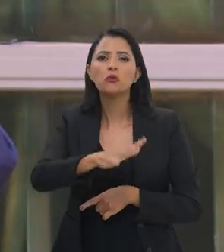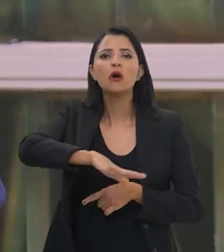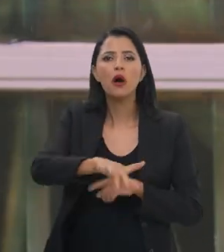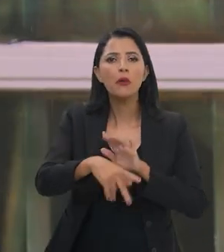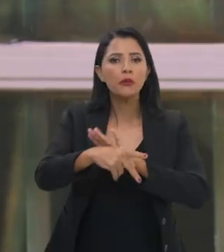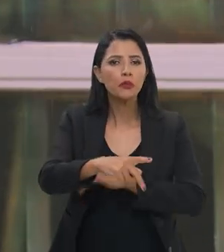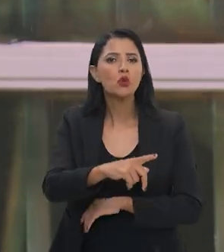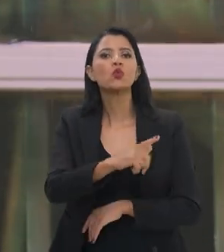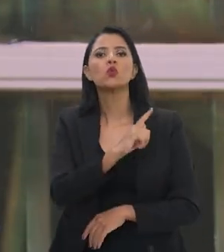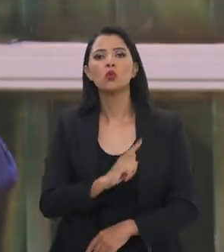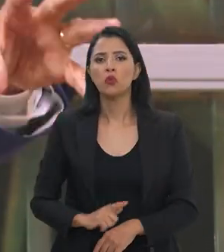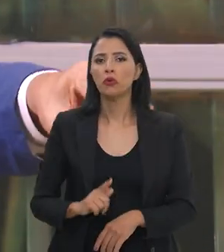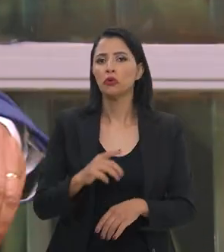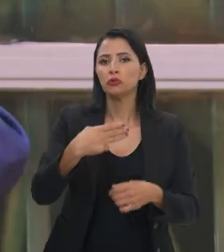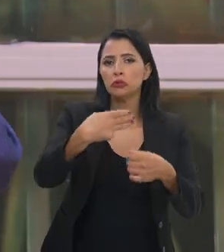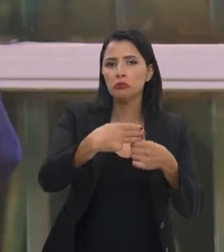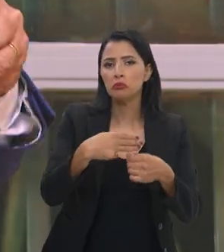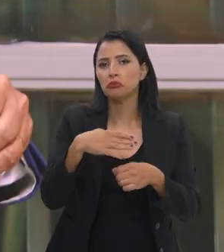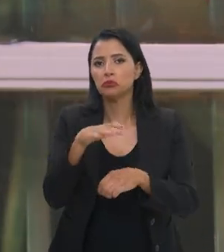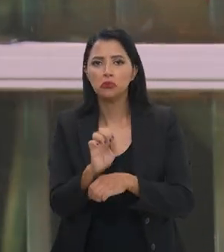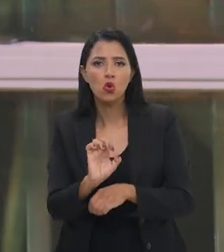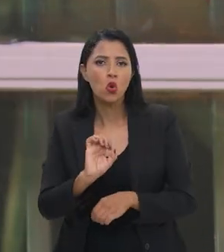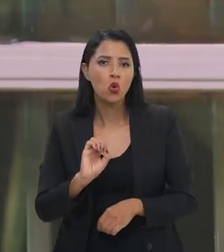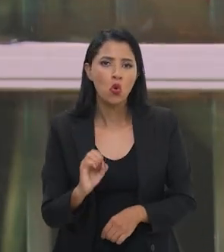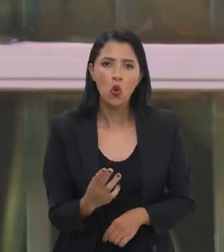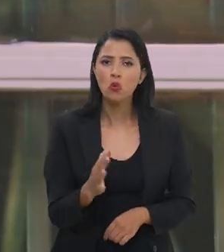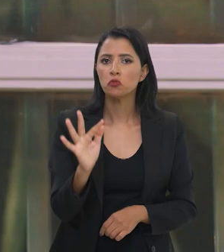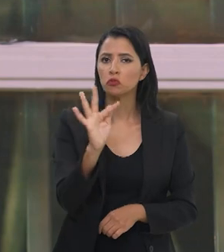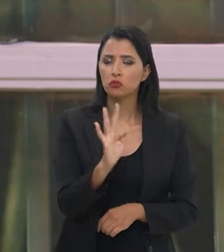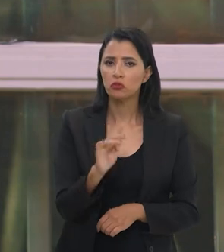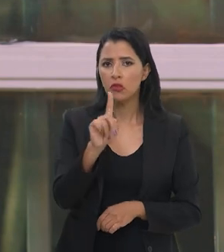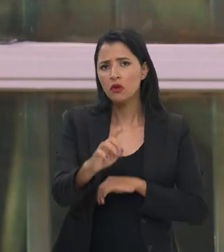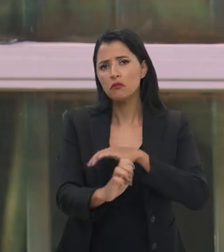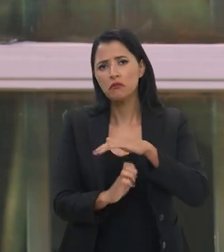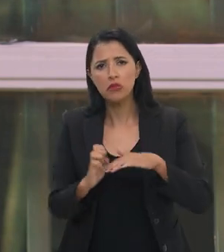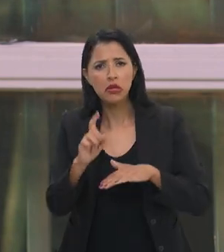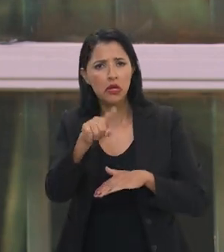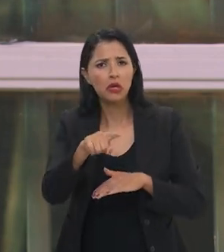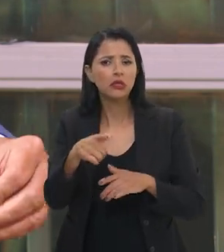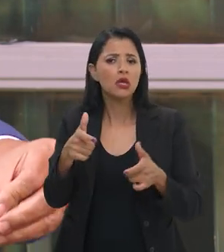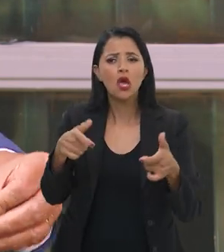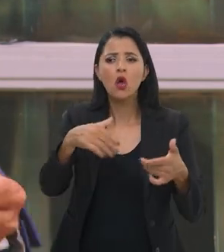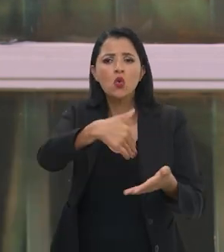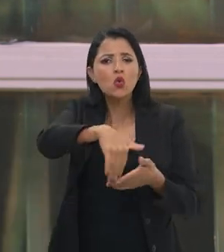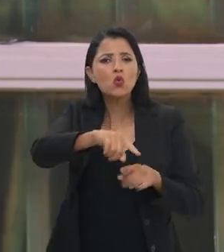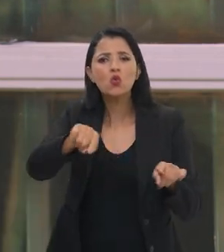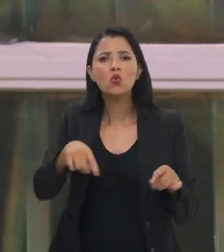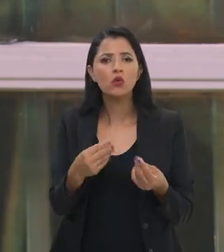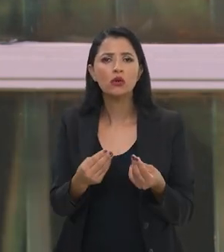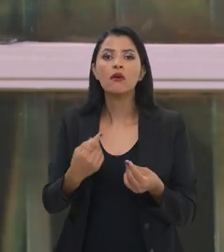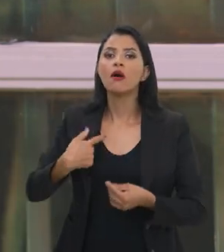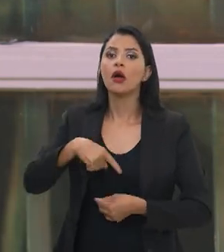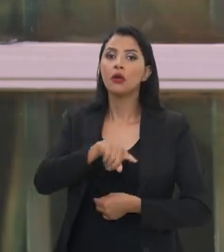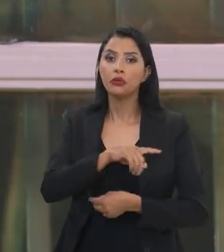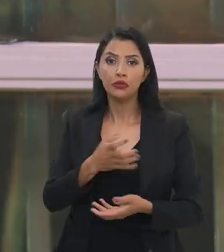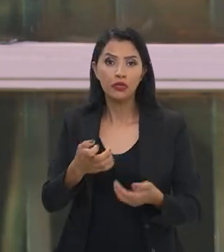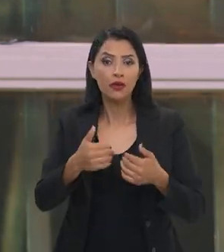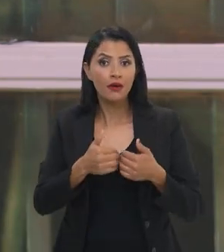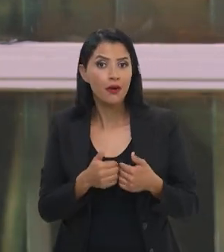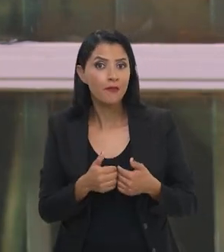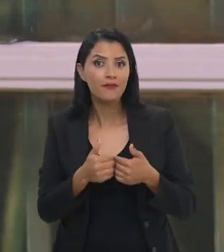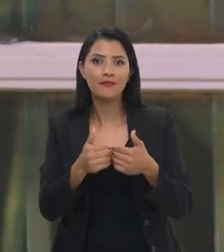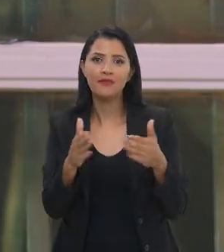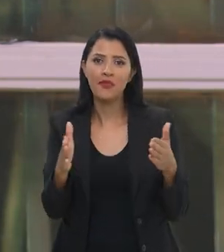uma área de um governo Municipal Estadual o mesmo Federal é uma empresa é um escritório ou seja a gente